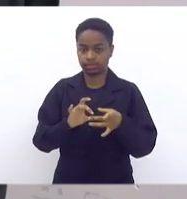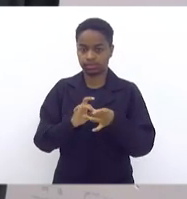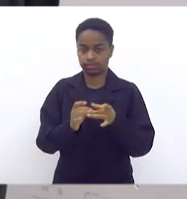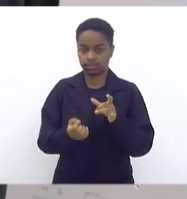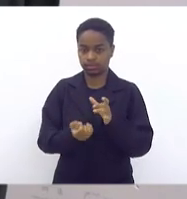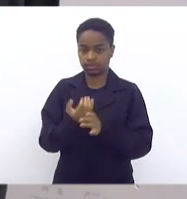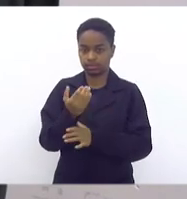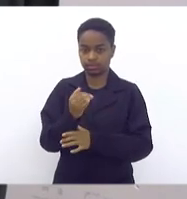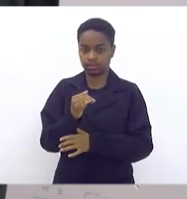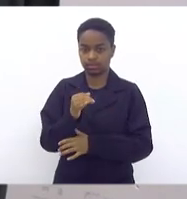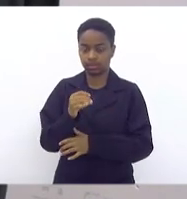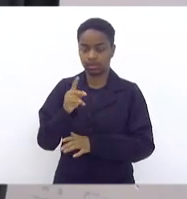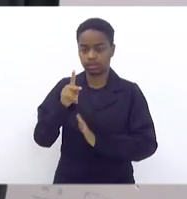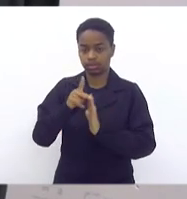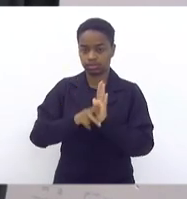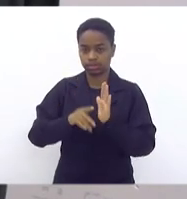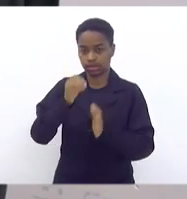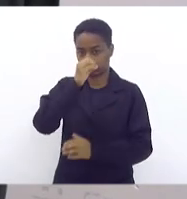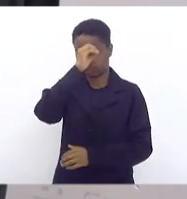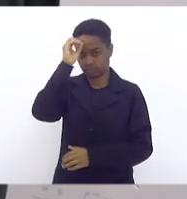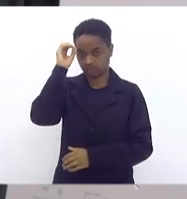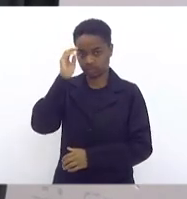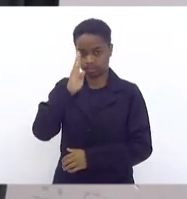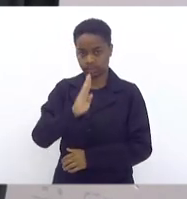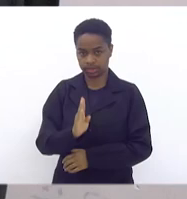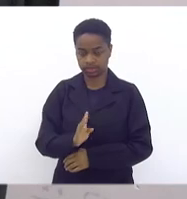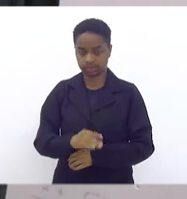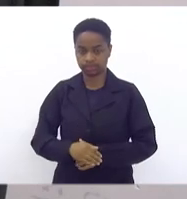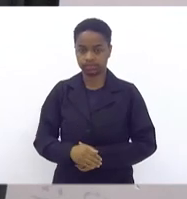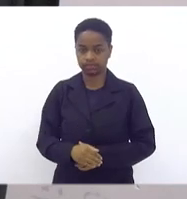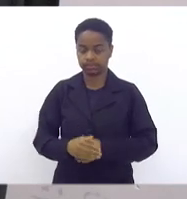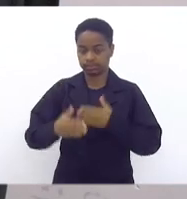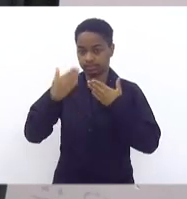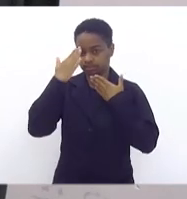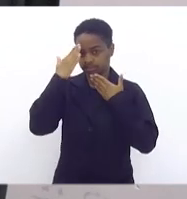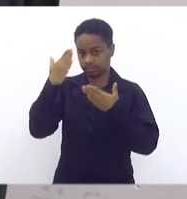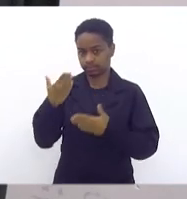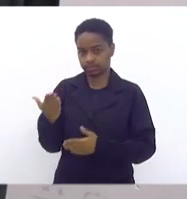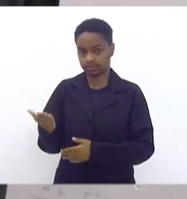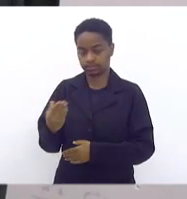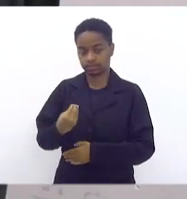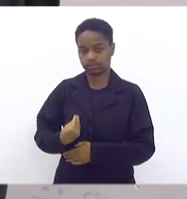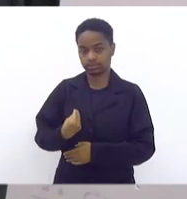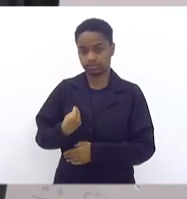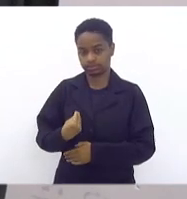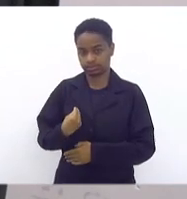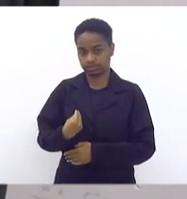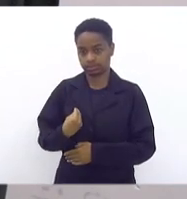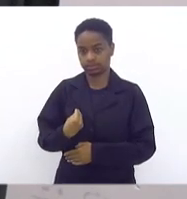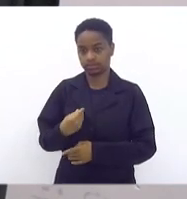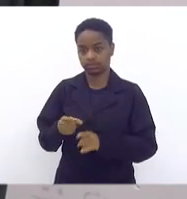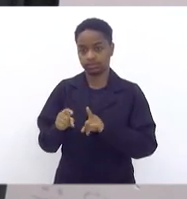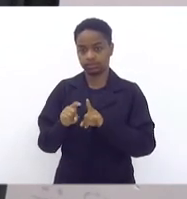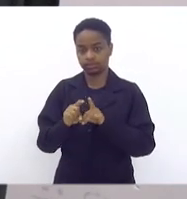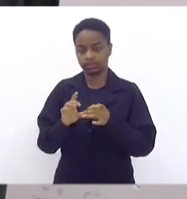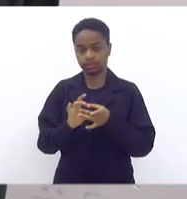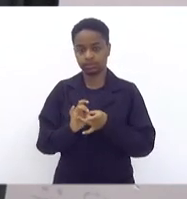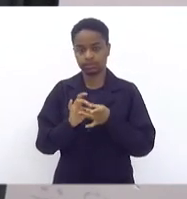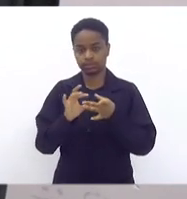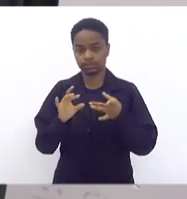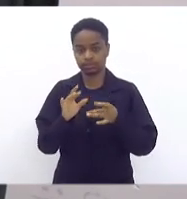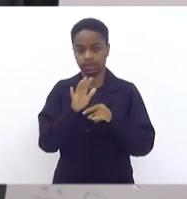Innocence Project eh Brasil Quero agradecer o senhor Guilherme a a disponibilidade em